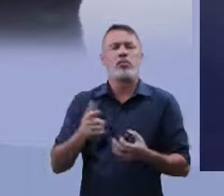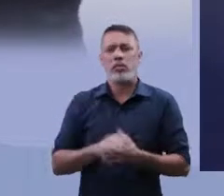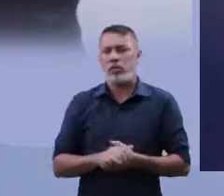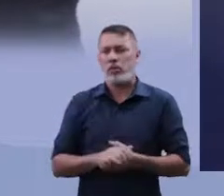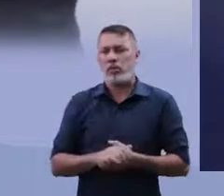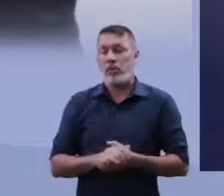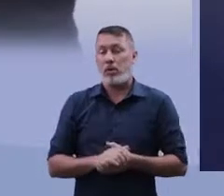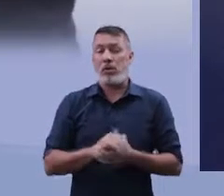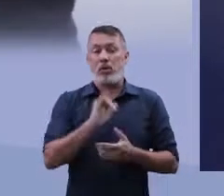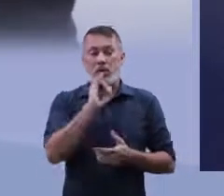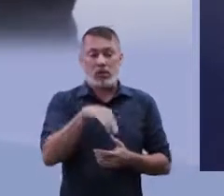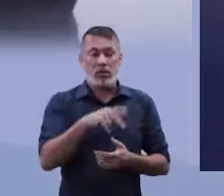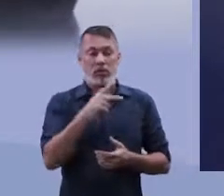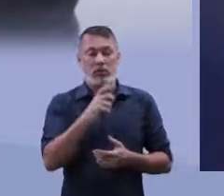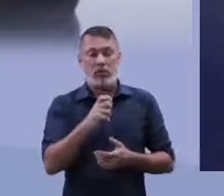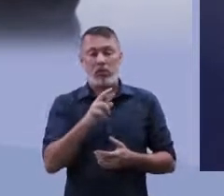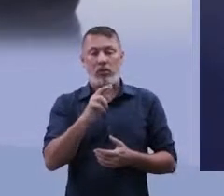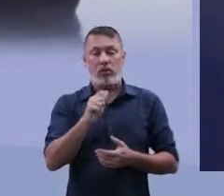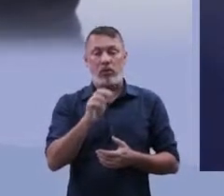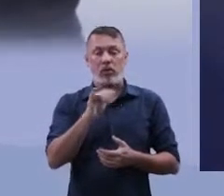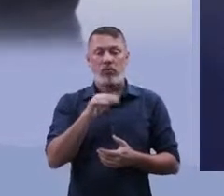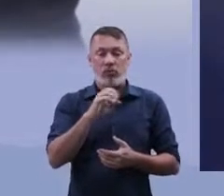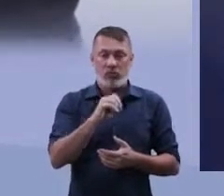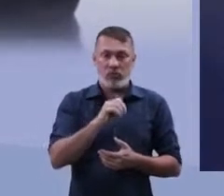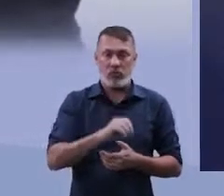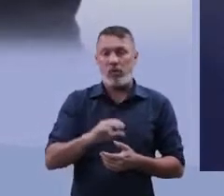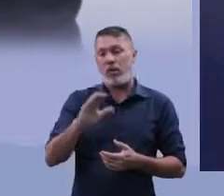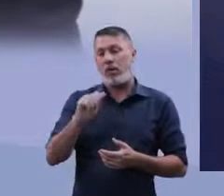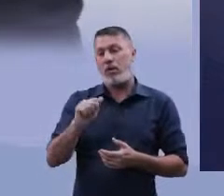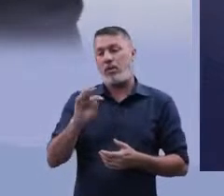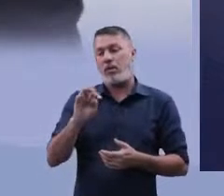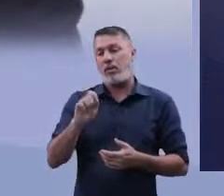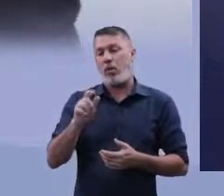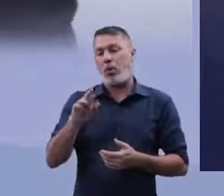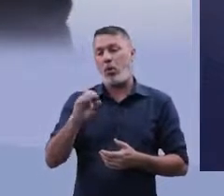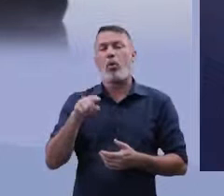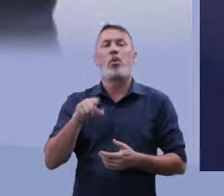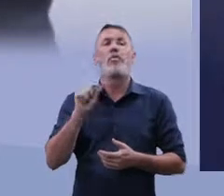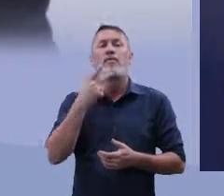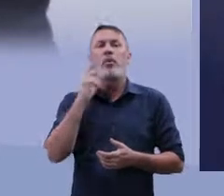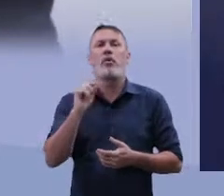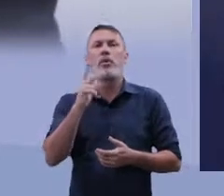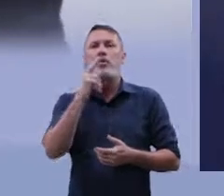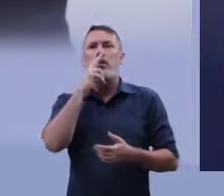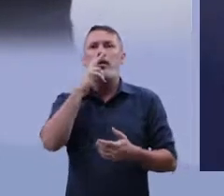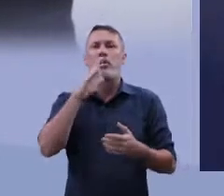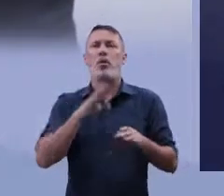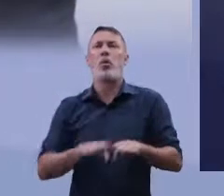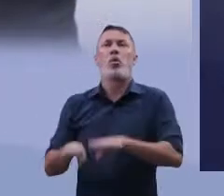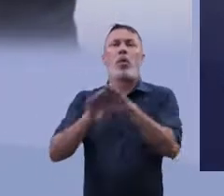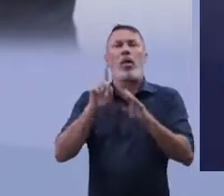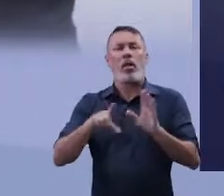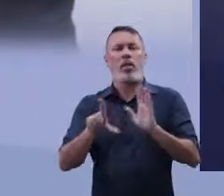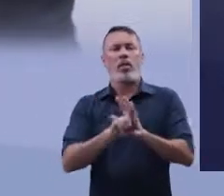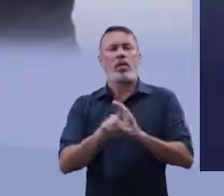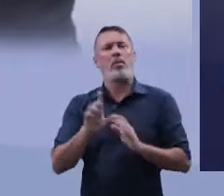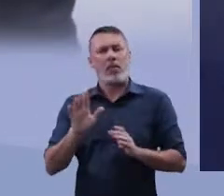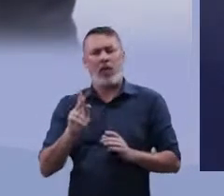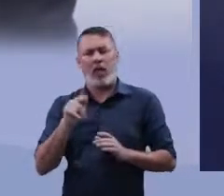imperativo categórico é agir de tal modo que a máxima universal da atuação possa valer como lei. O Kant, então, começa a